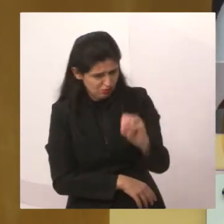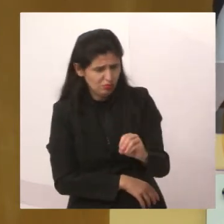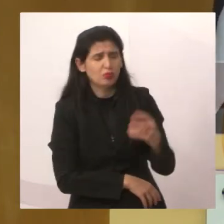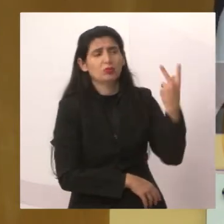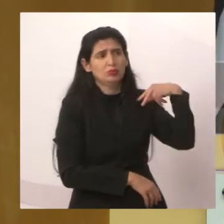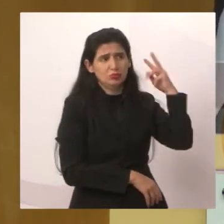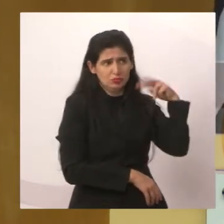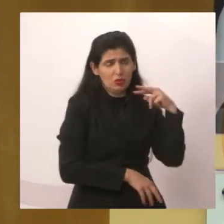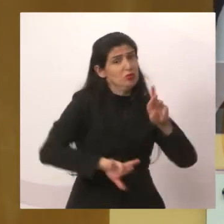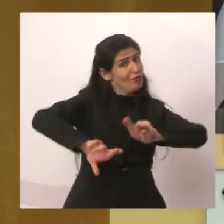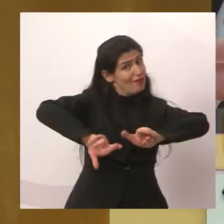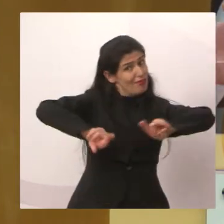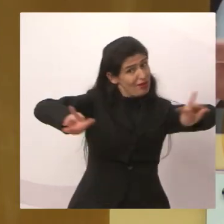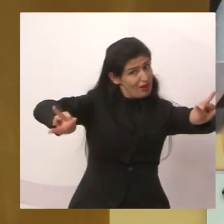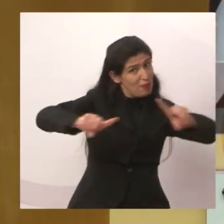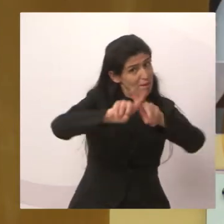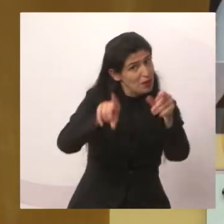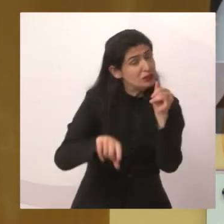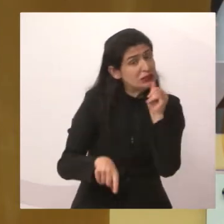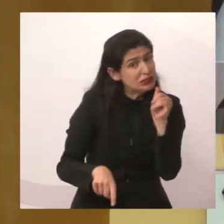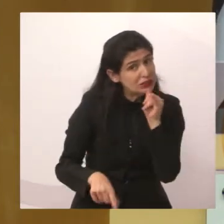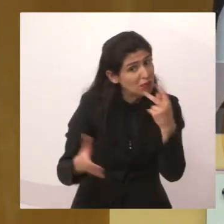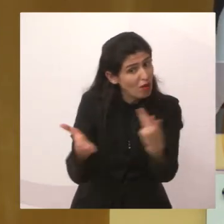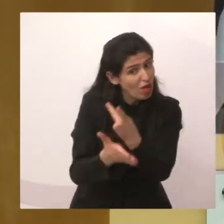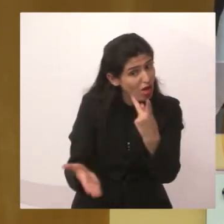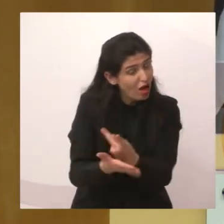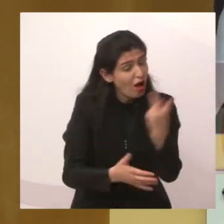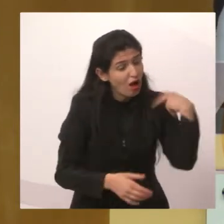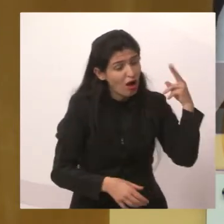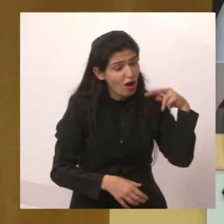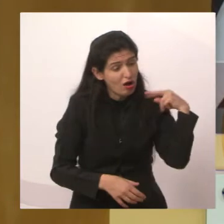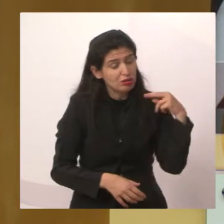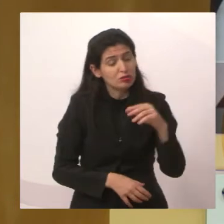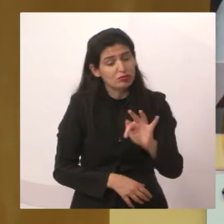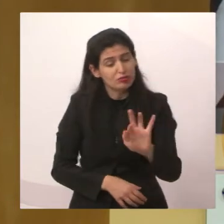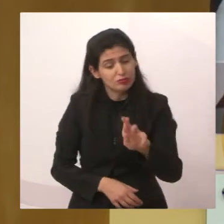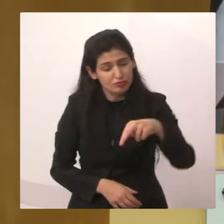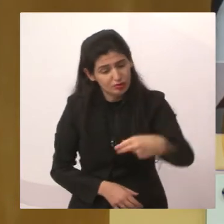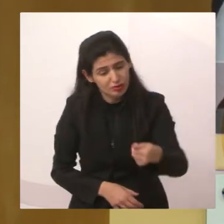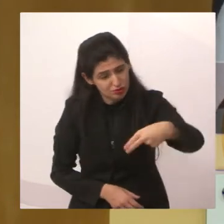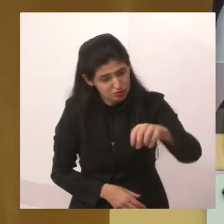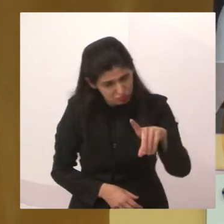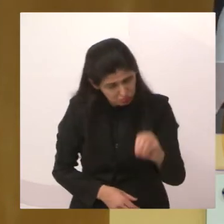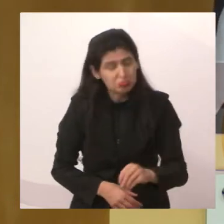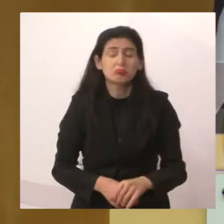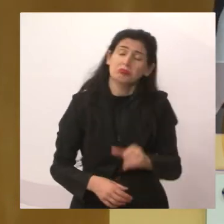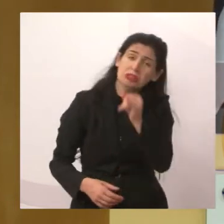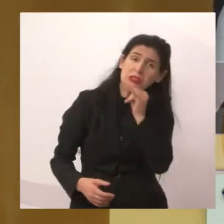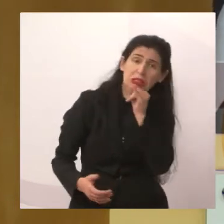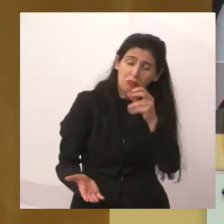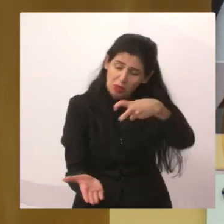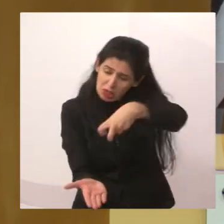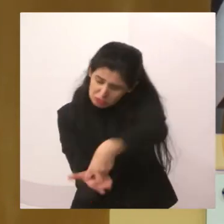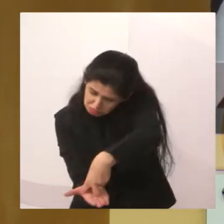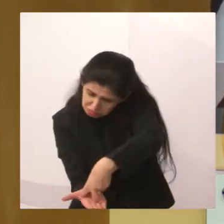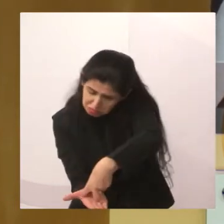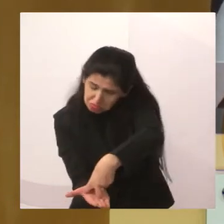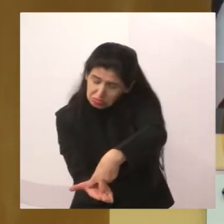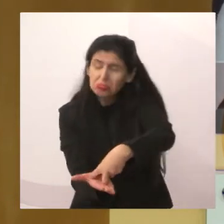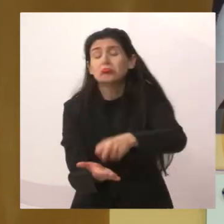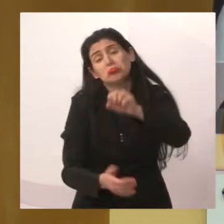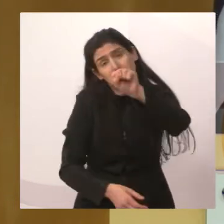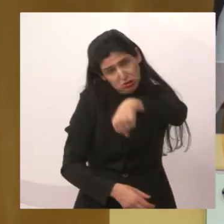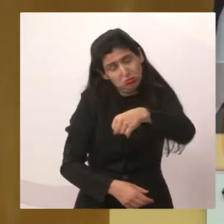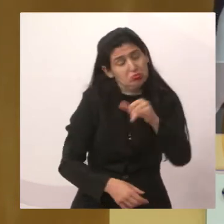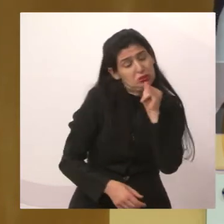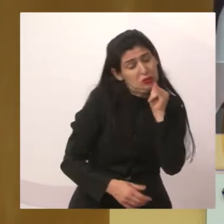as medidas enérgicas e espero que o prefeito Isaías Santana também tome as medidas necessárias para que